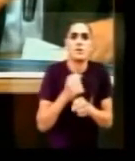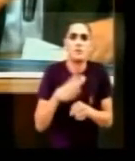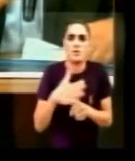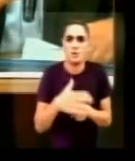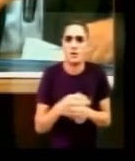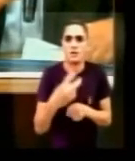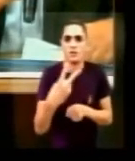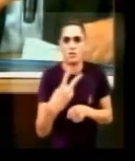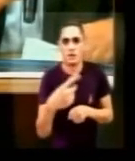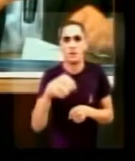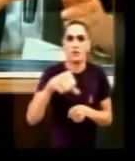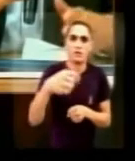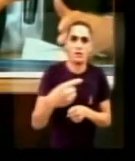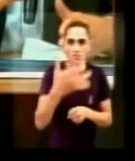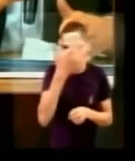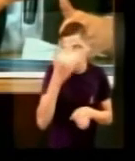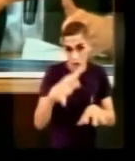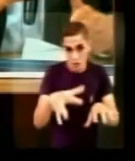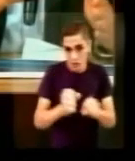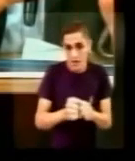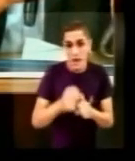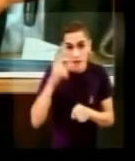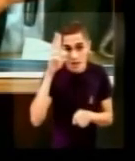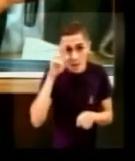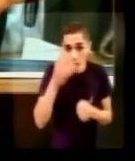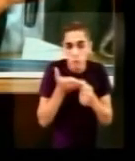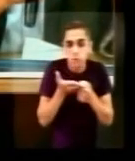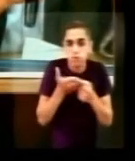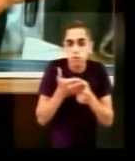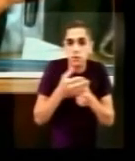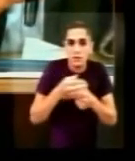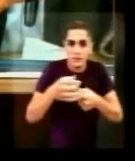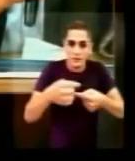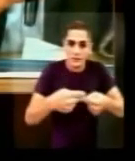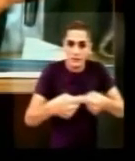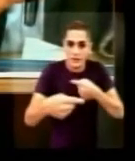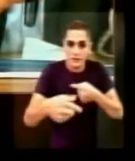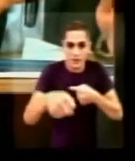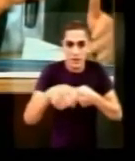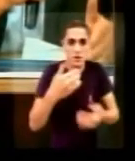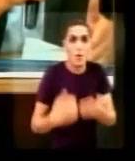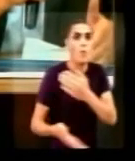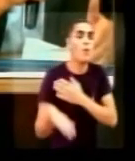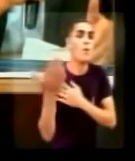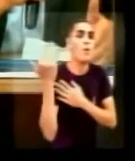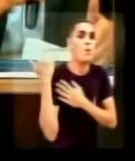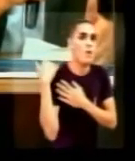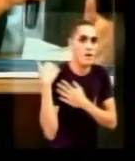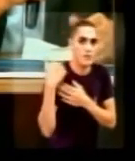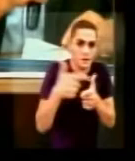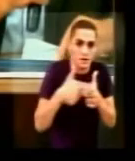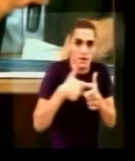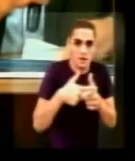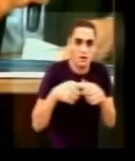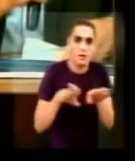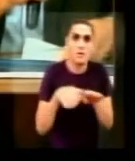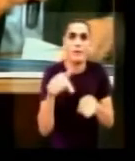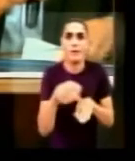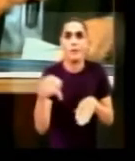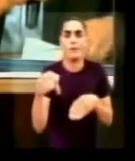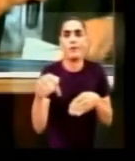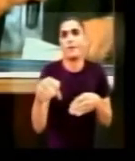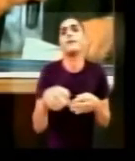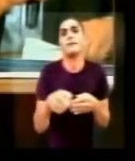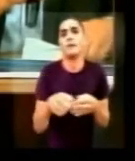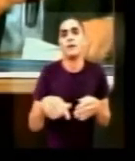Lembrar que média móvel é hoje mais 7 dias anteriores dividido por 7. Então, nós